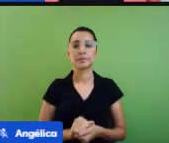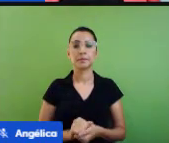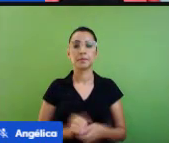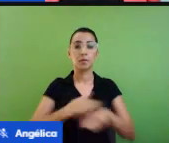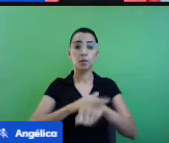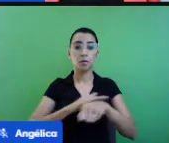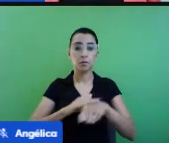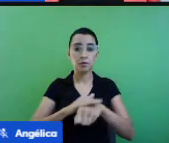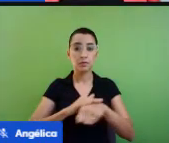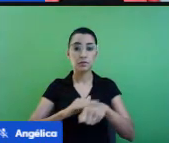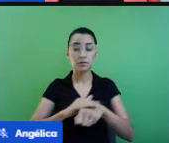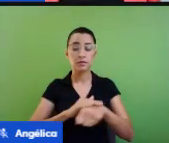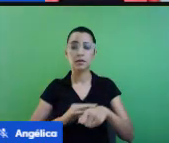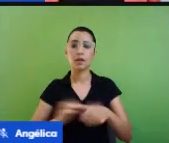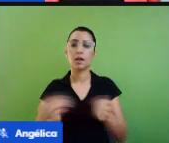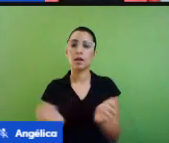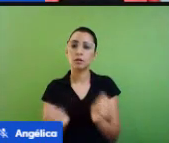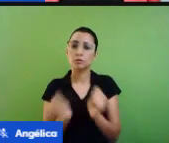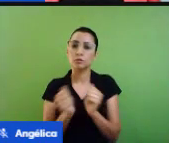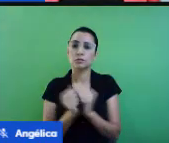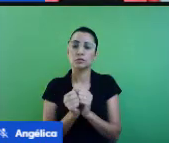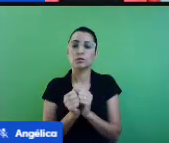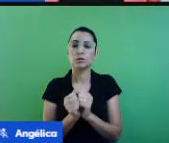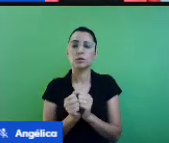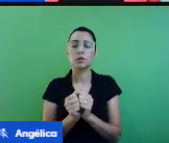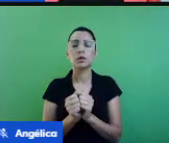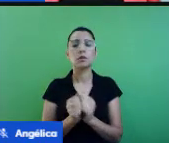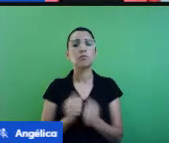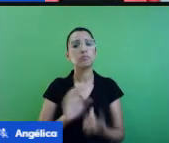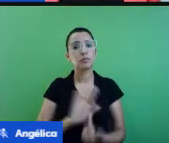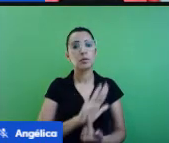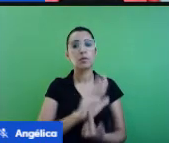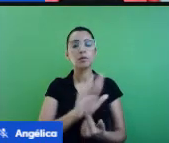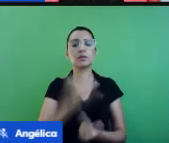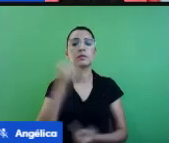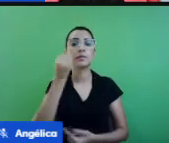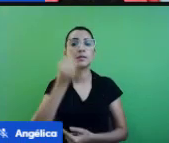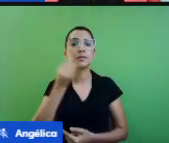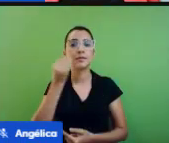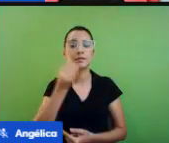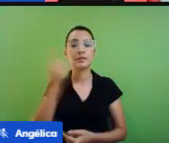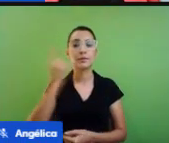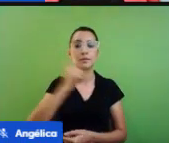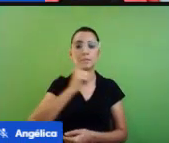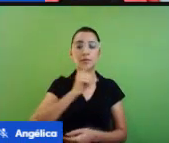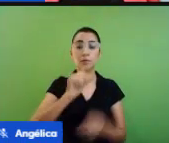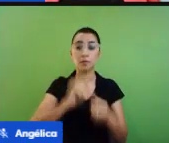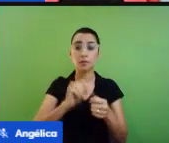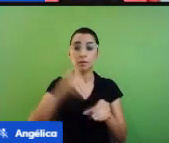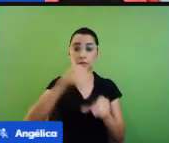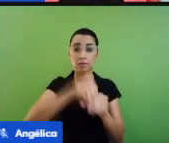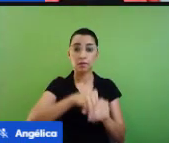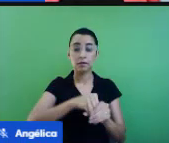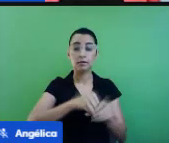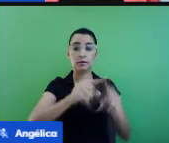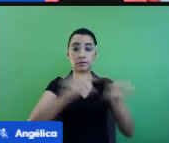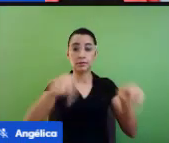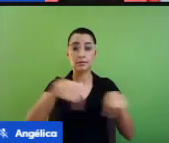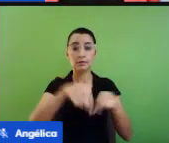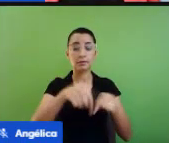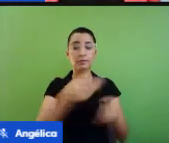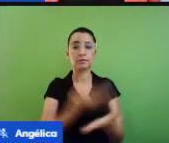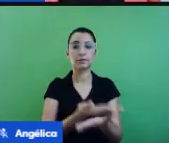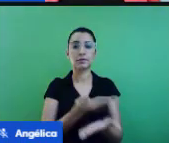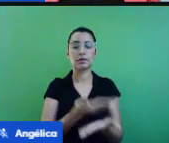conversar conosco, mostrando uma prática que tenha desenvolvido em sala de aula ou mesmo